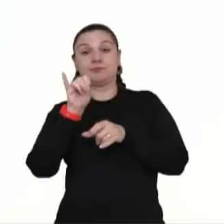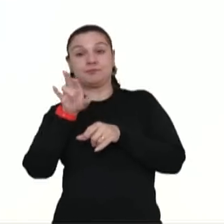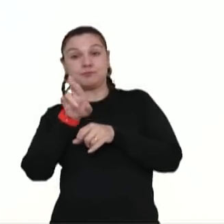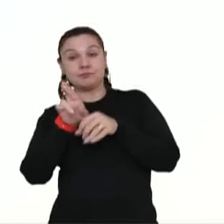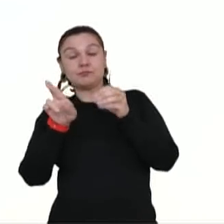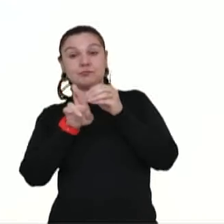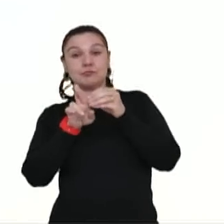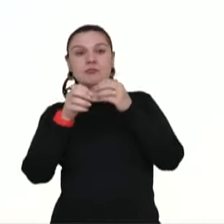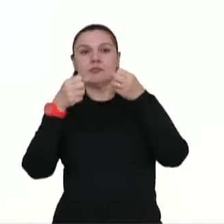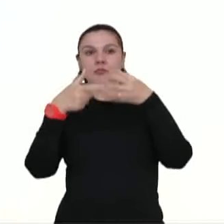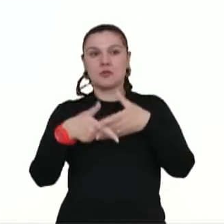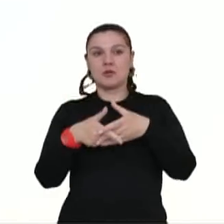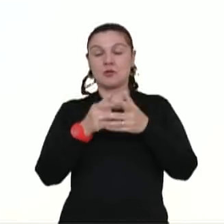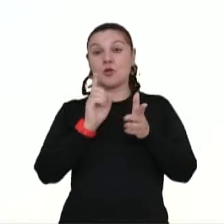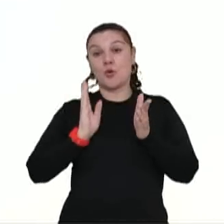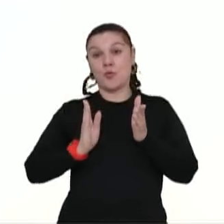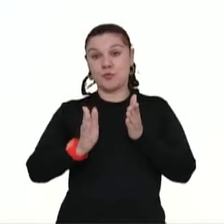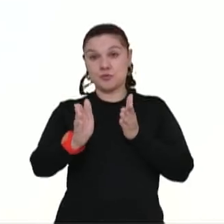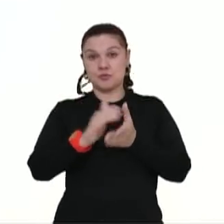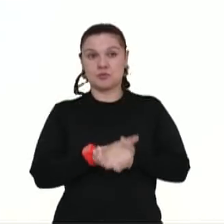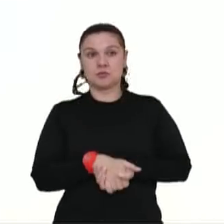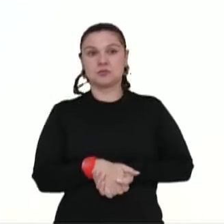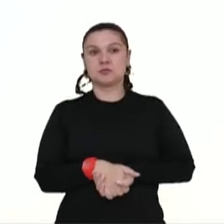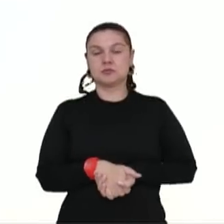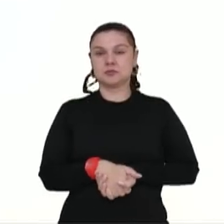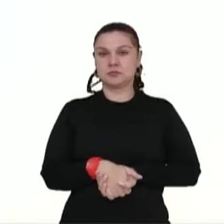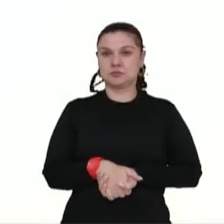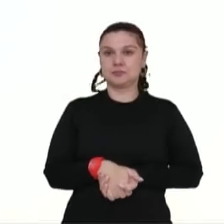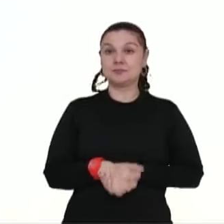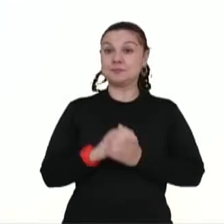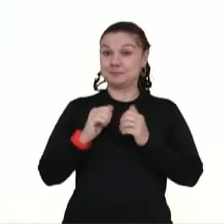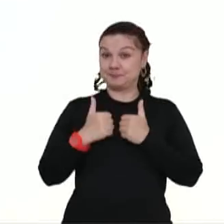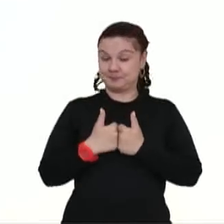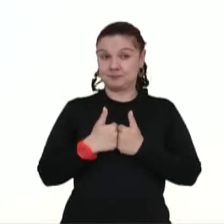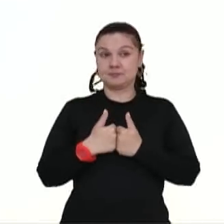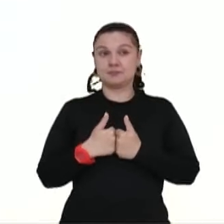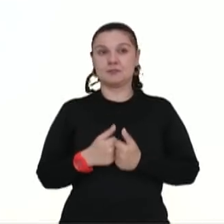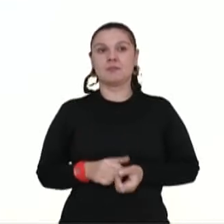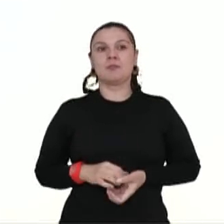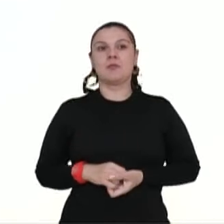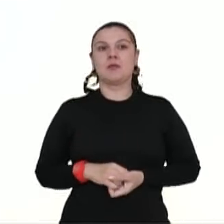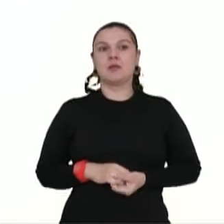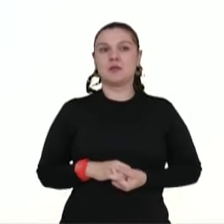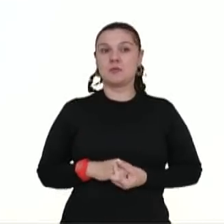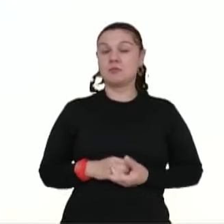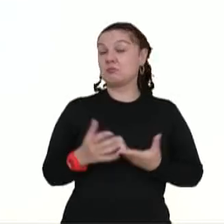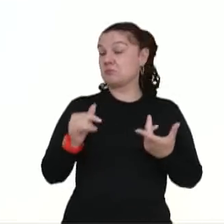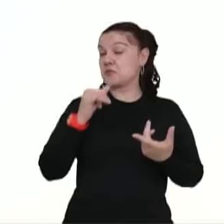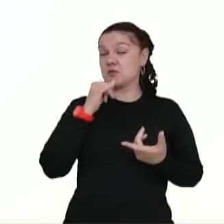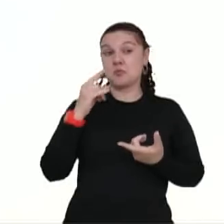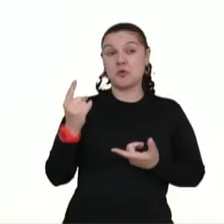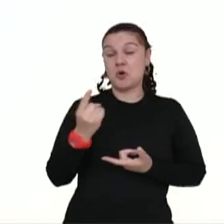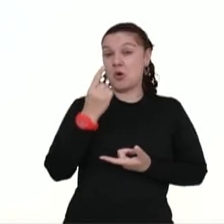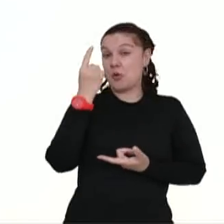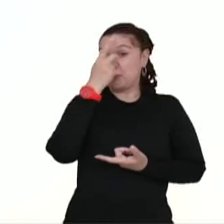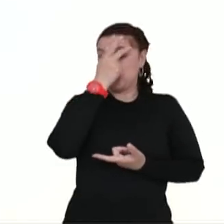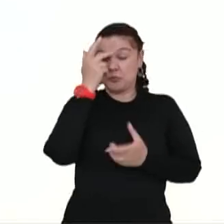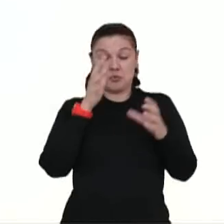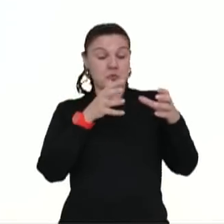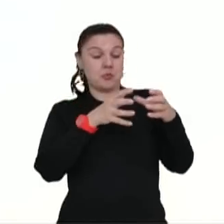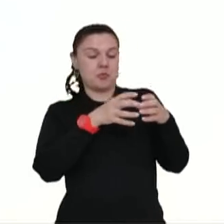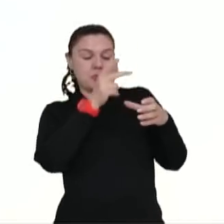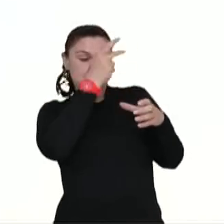na variável contínua, na quantitativa contínua, tá? Exemplo, altura de um conjunto